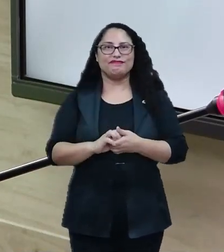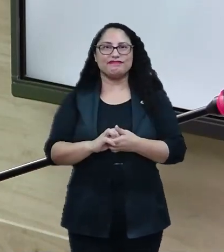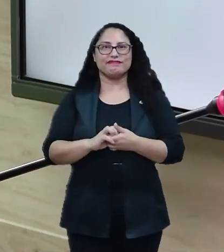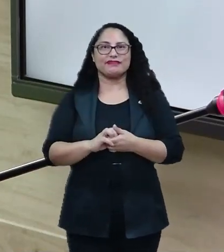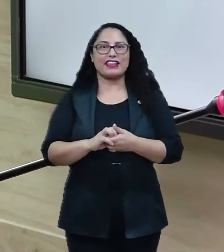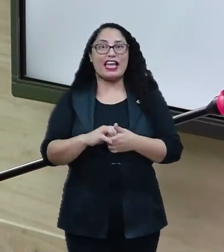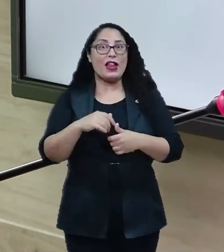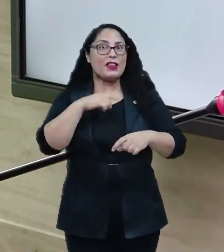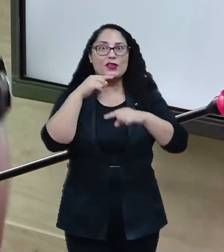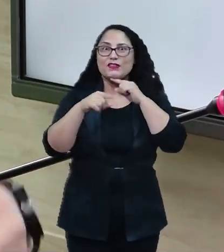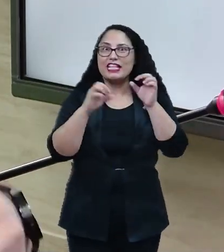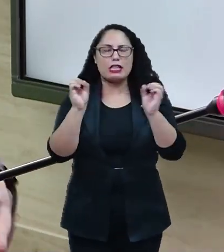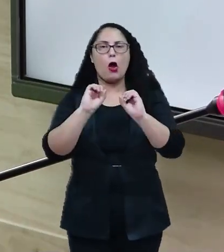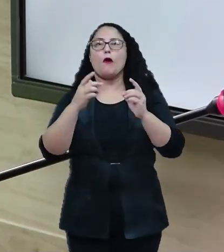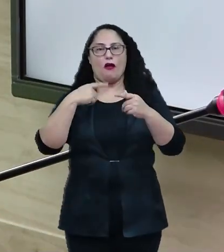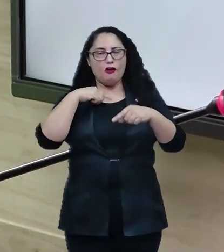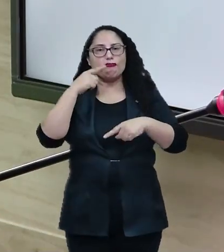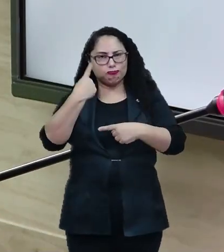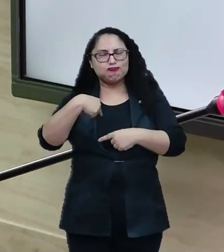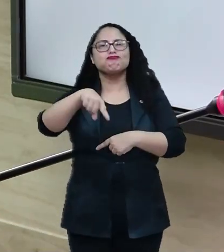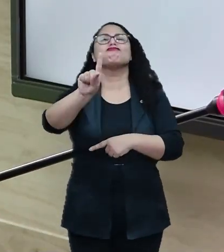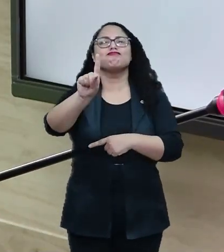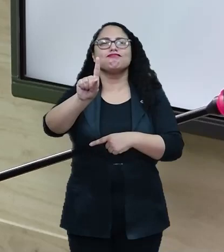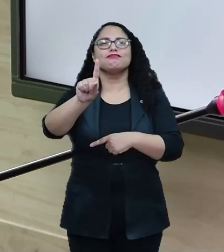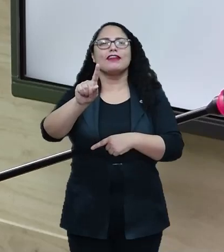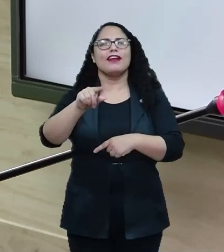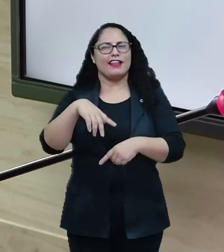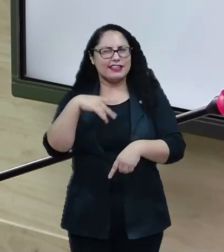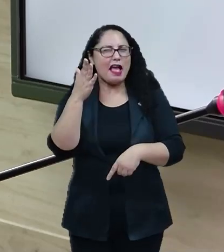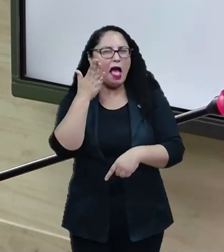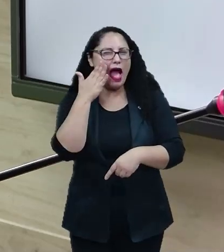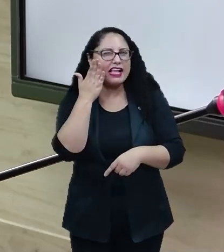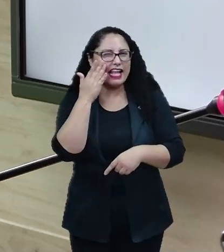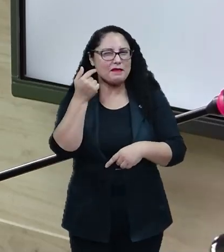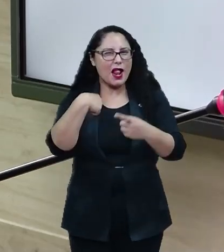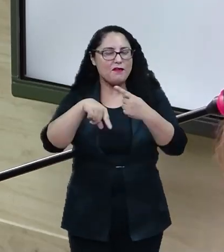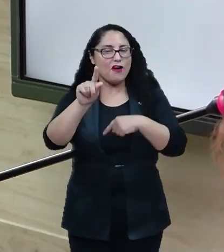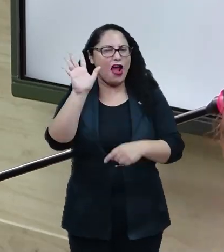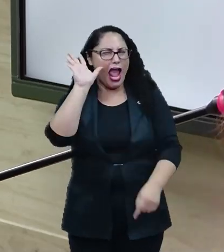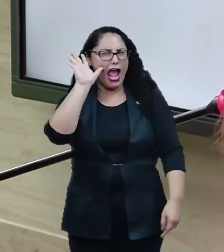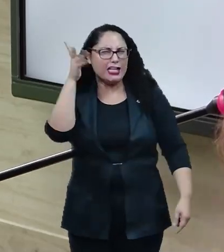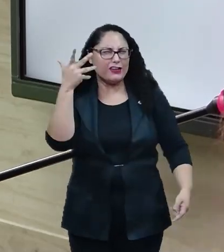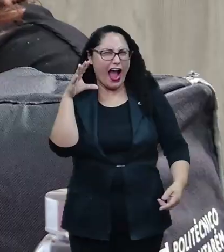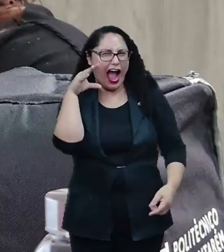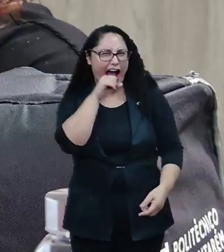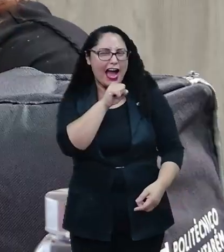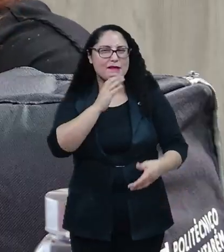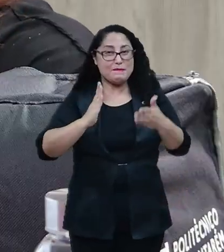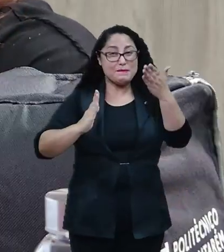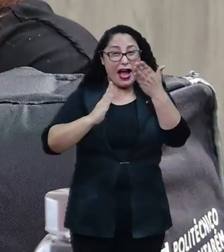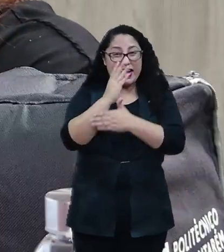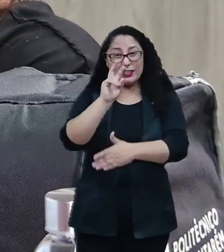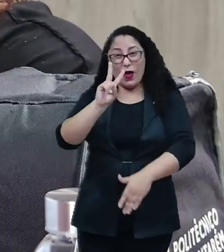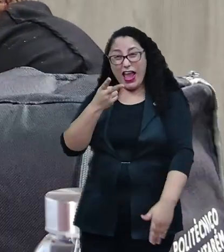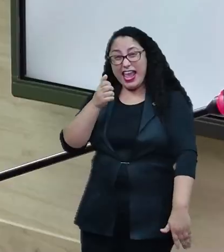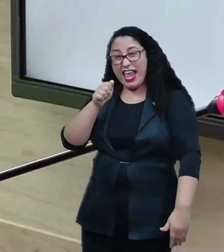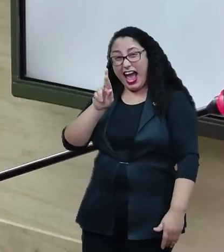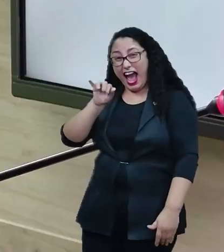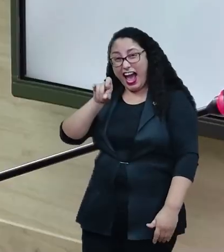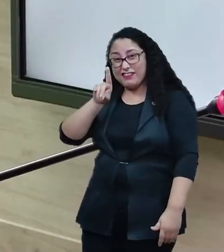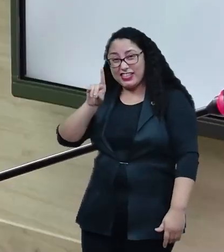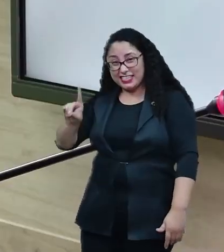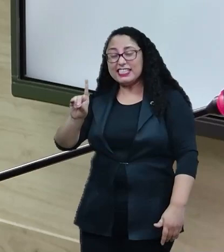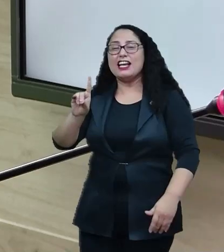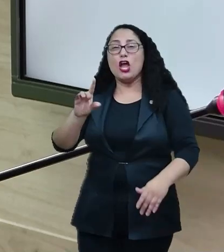não estava mais na dúvida não, dessa vez ele falou, eu vou. Né, que o danado foi. Decidido, né? Decidido. Passou em Harvard, né, e